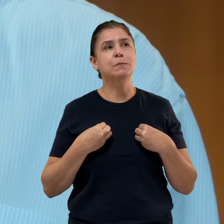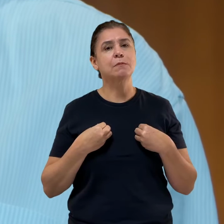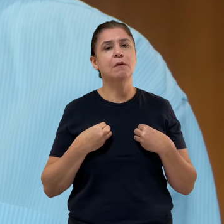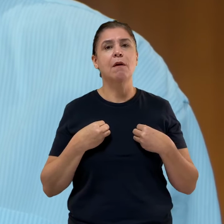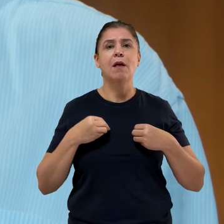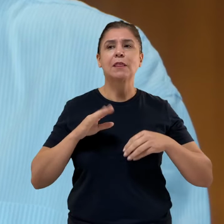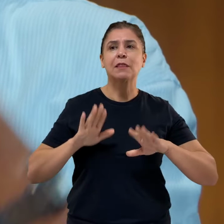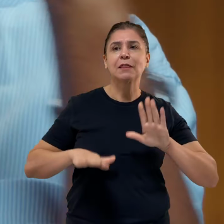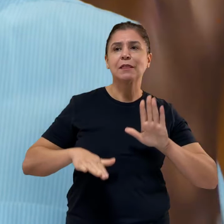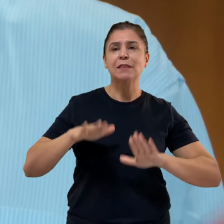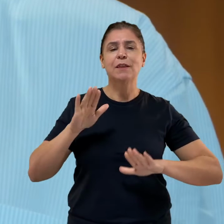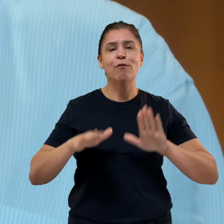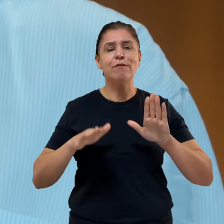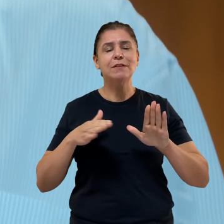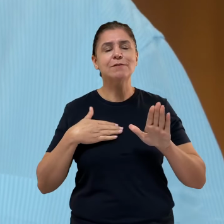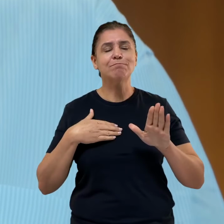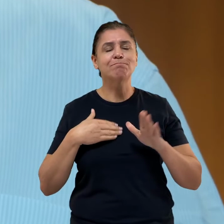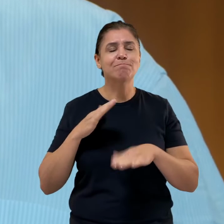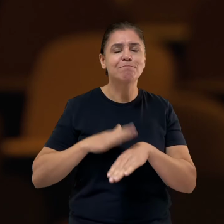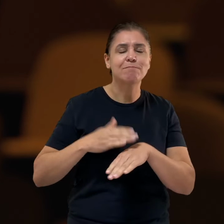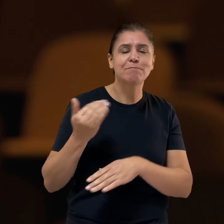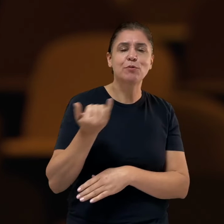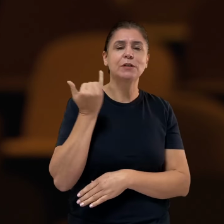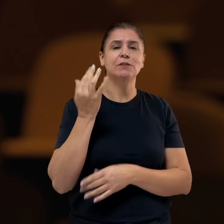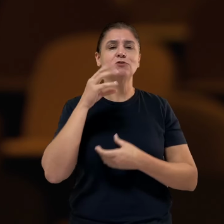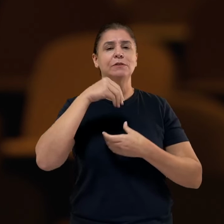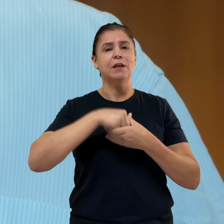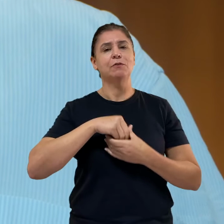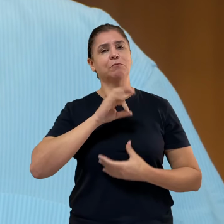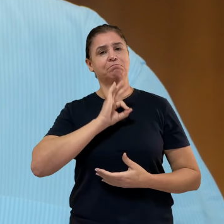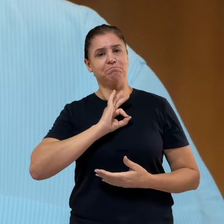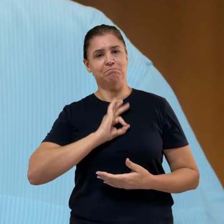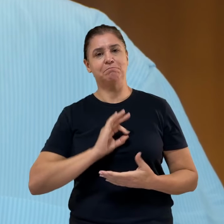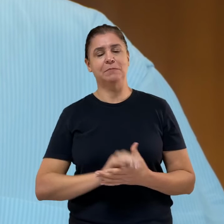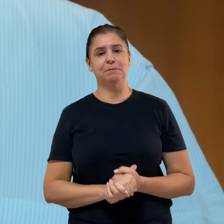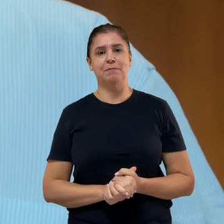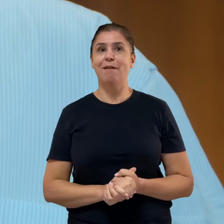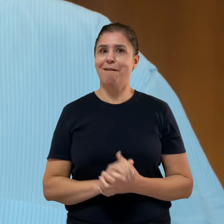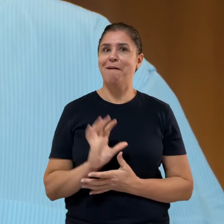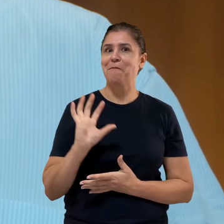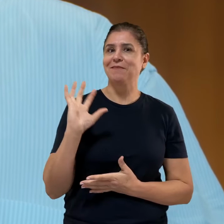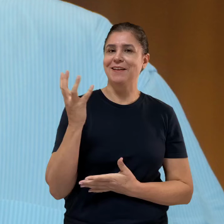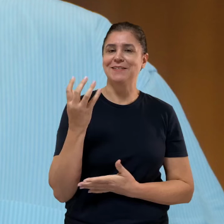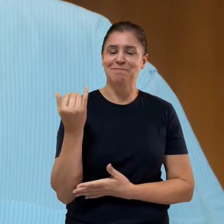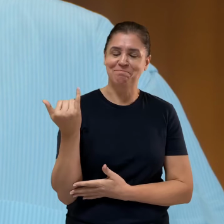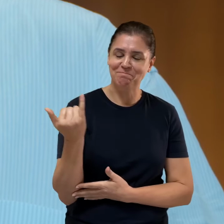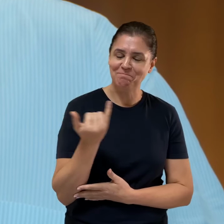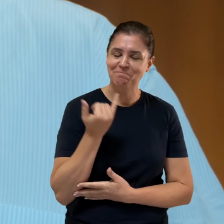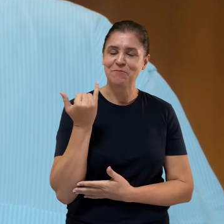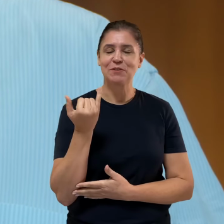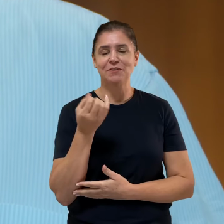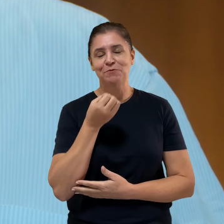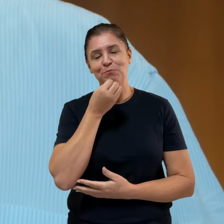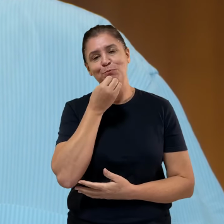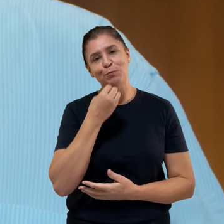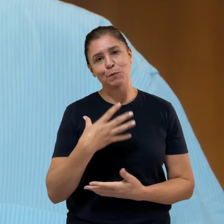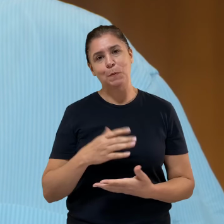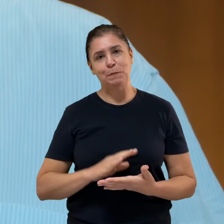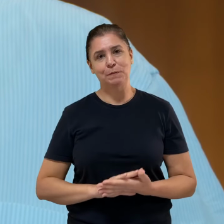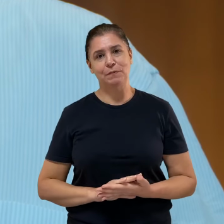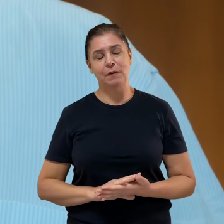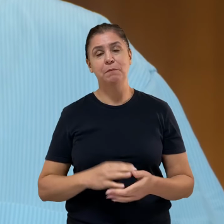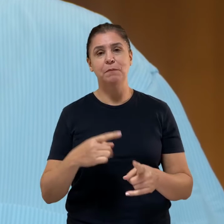esta pompa do ministério. Tinha isso? Acontece, né? Acontece, sim.